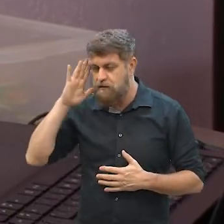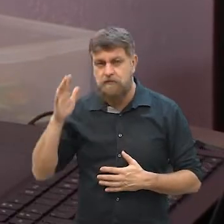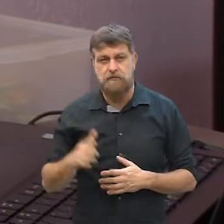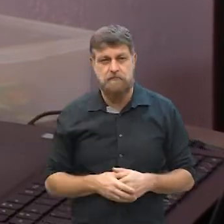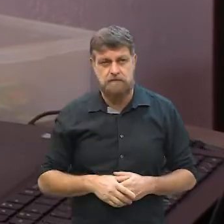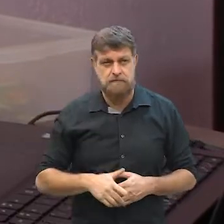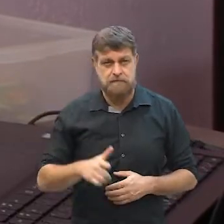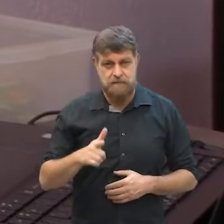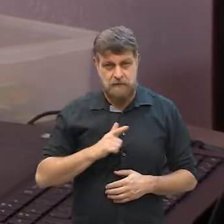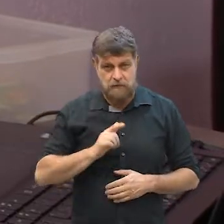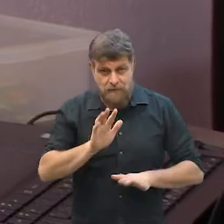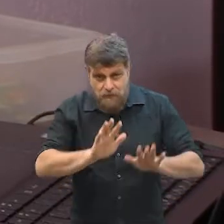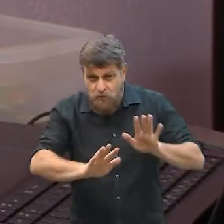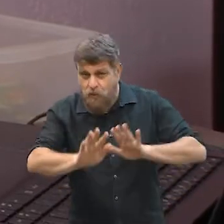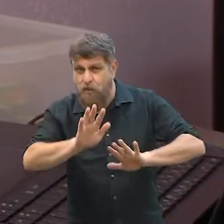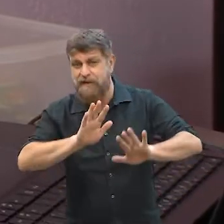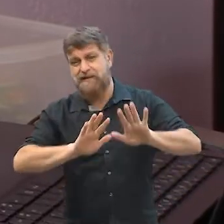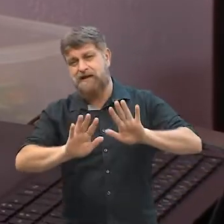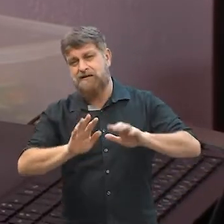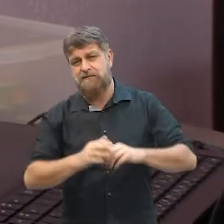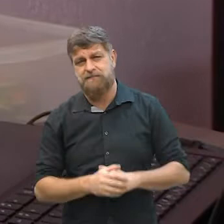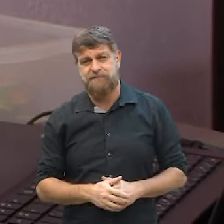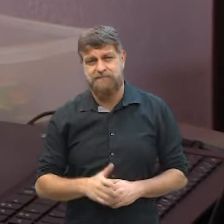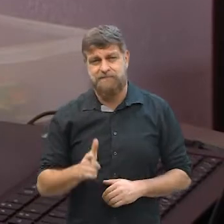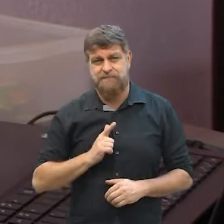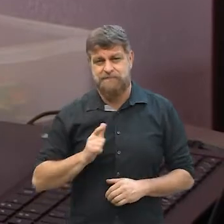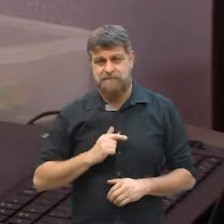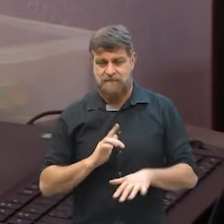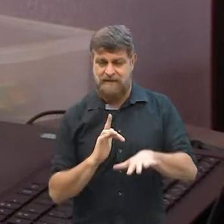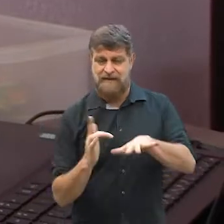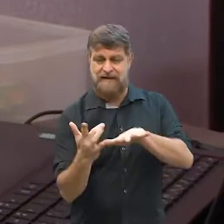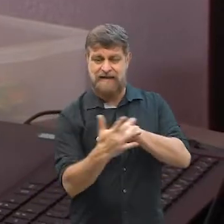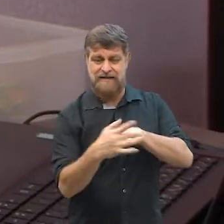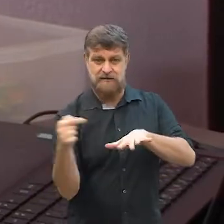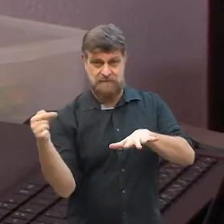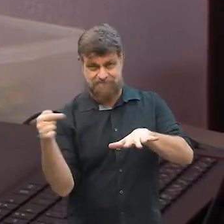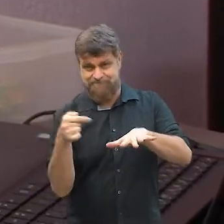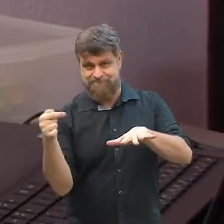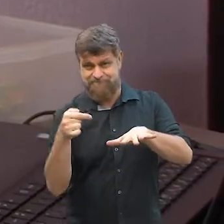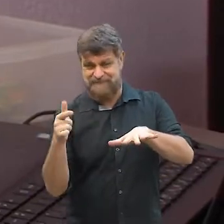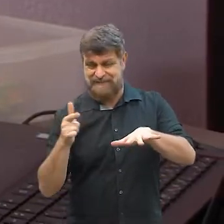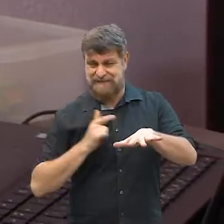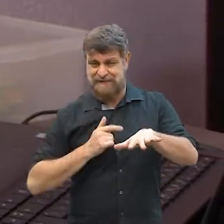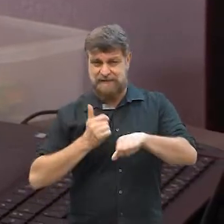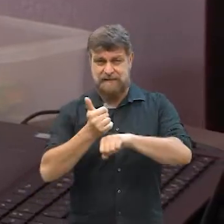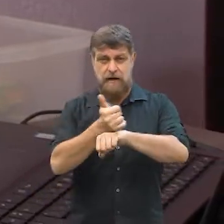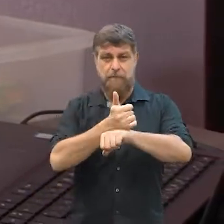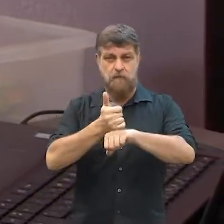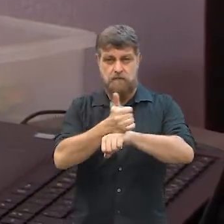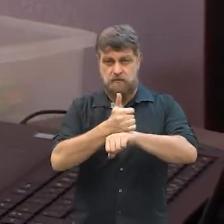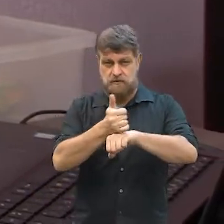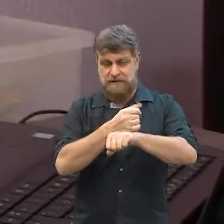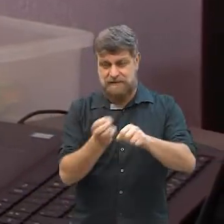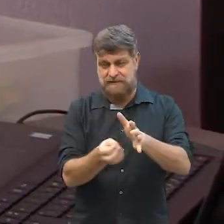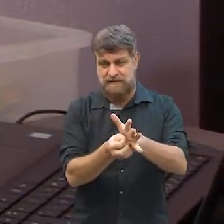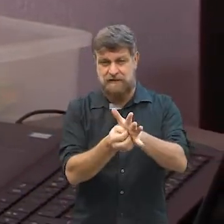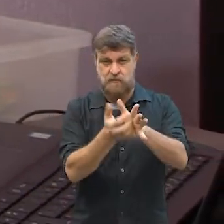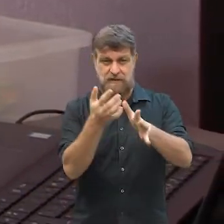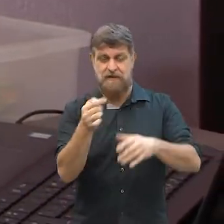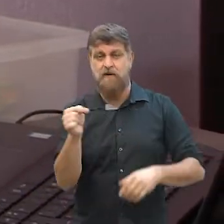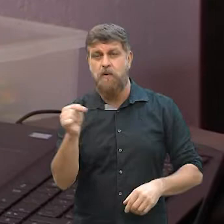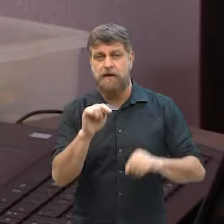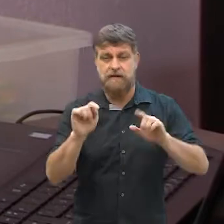Tomar muito cuidado com mídias sociais, porque a gente vê muitos profissionais, às vezes, aí